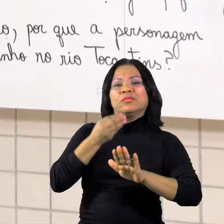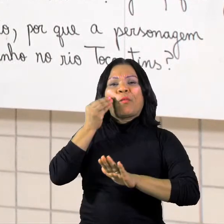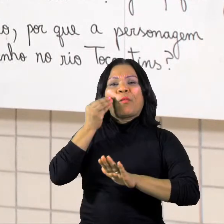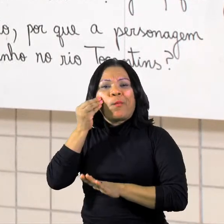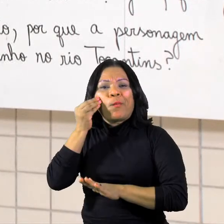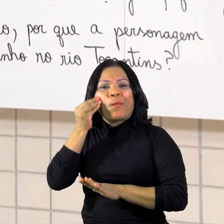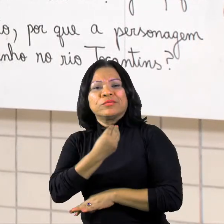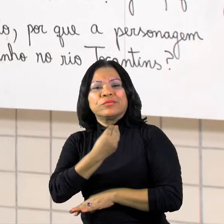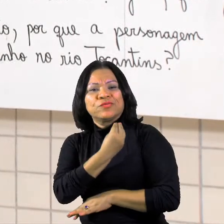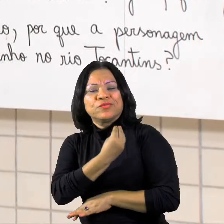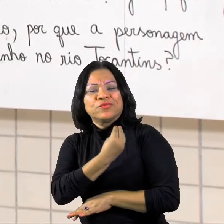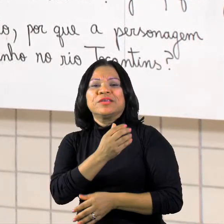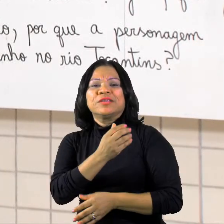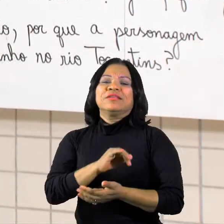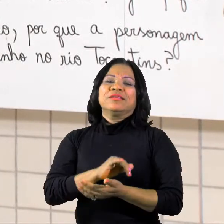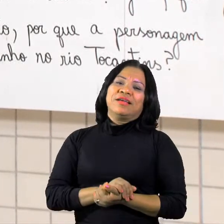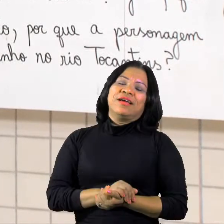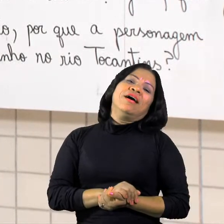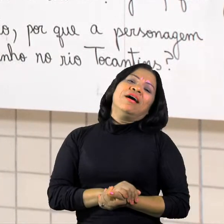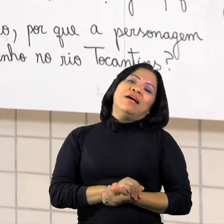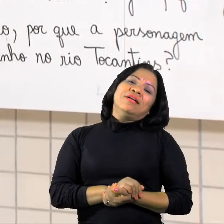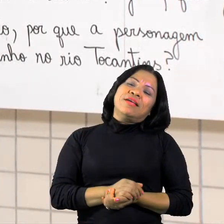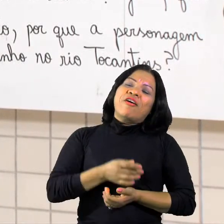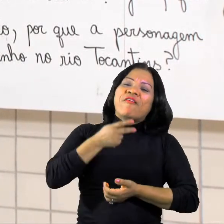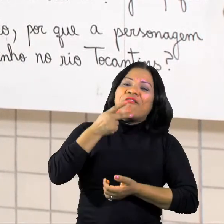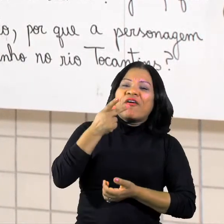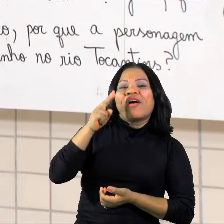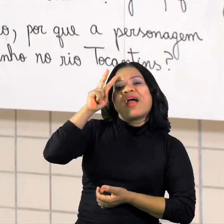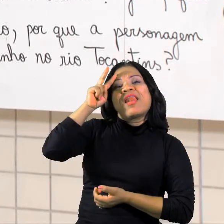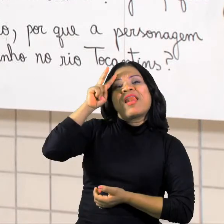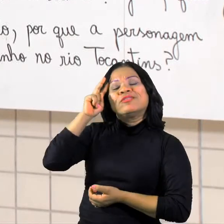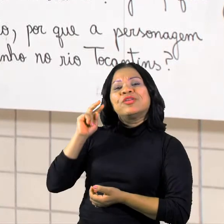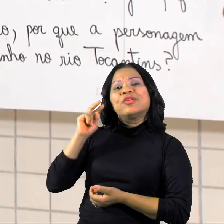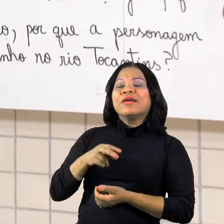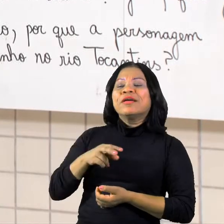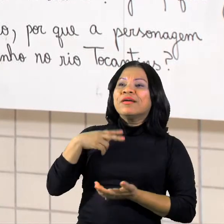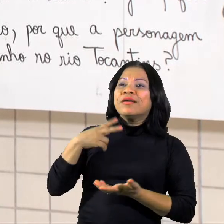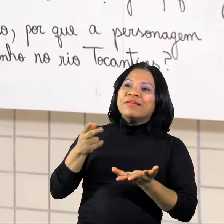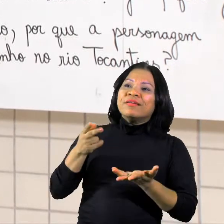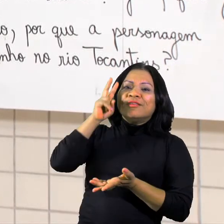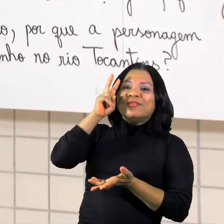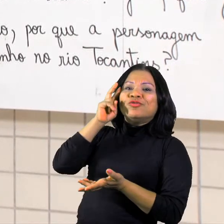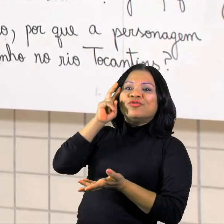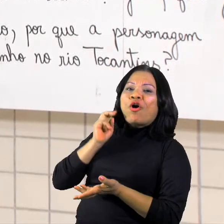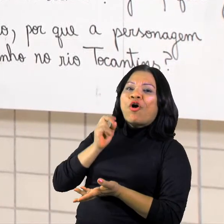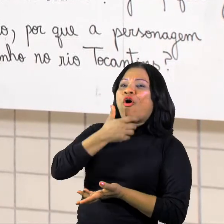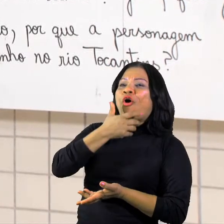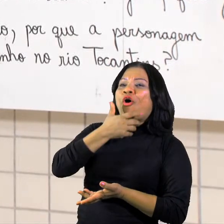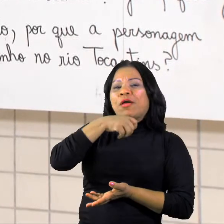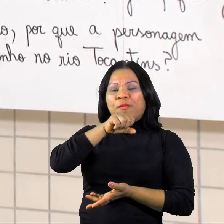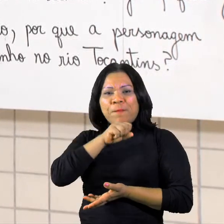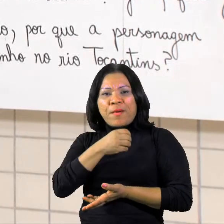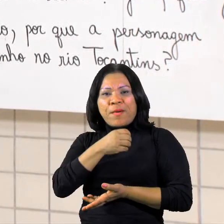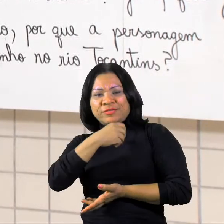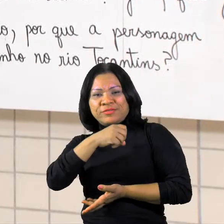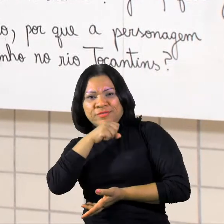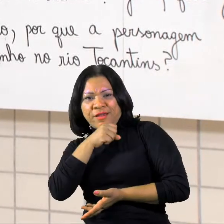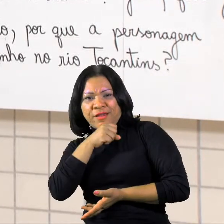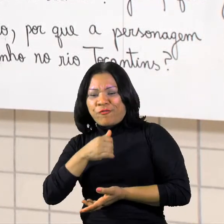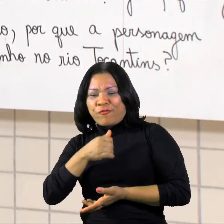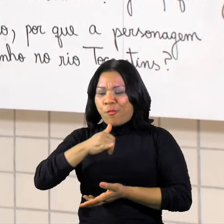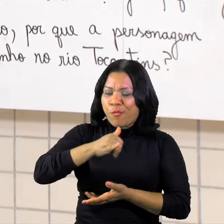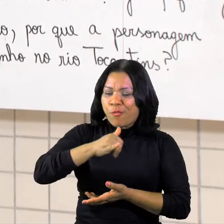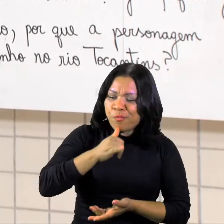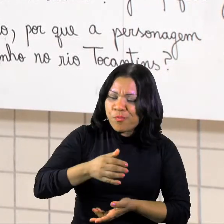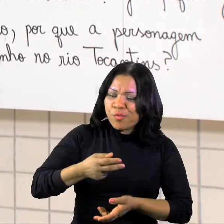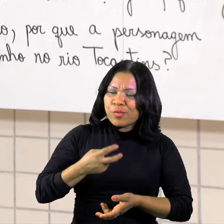de lendas que foram contadas, de causos, de contos que os pais, os avós contavam para eles